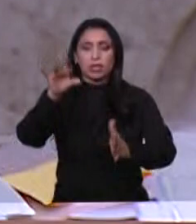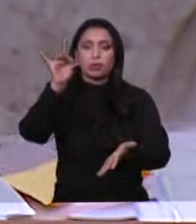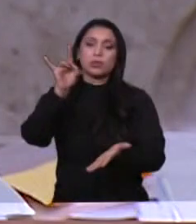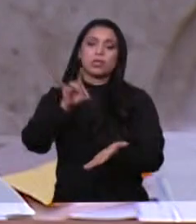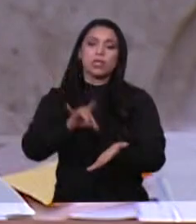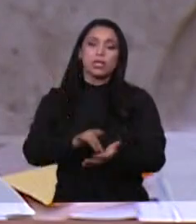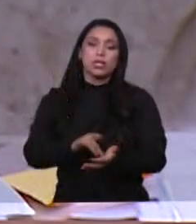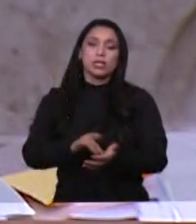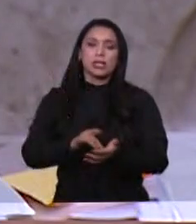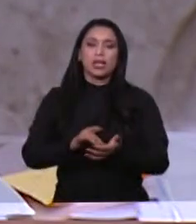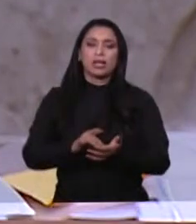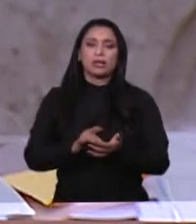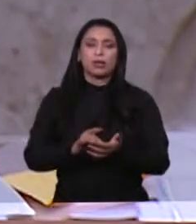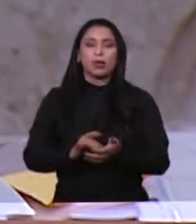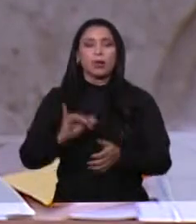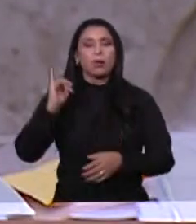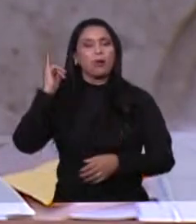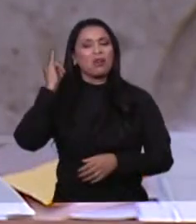narrativa de